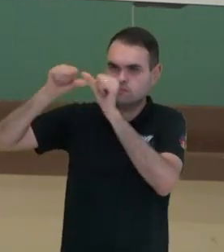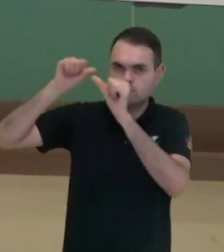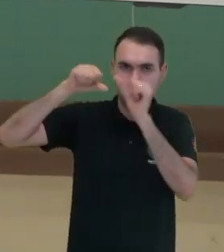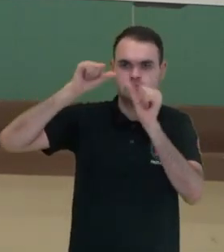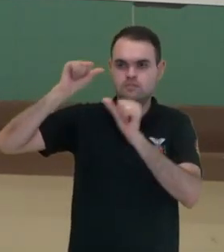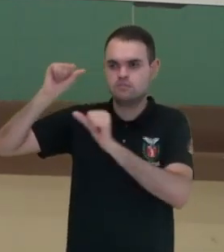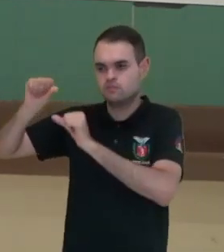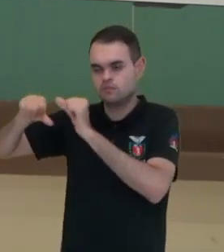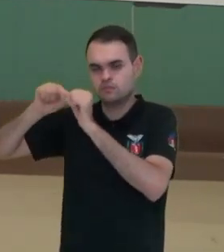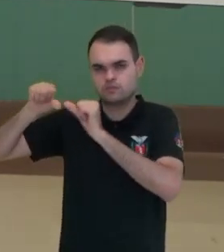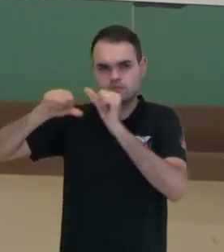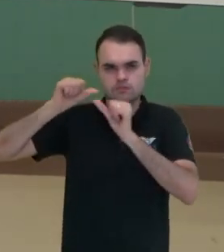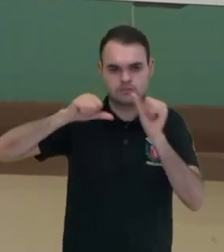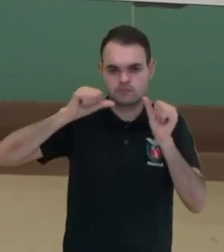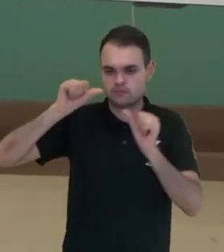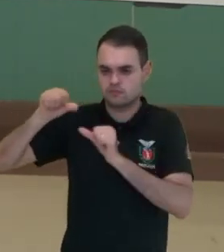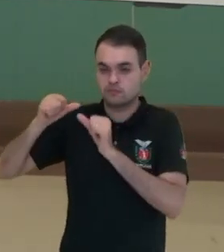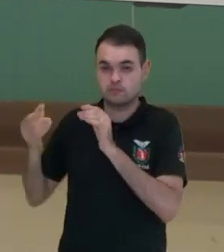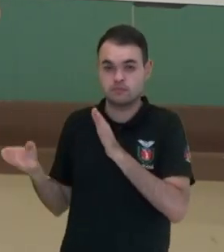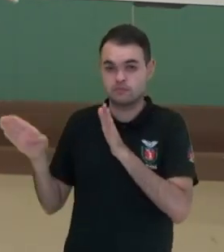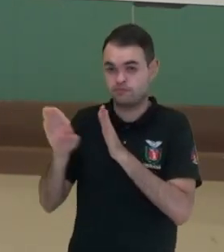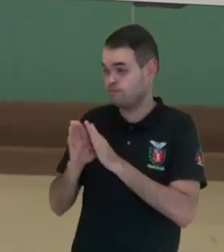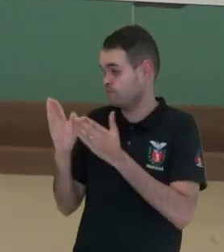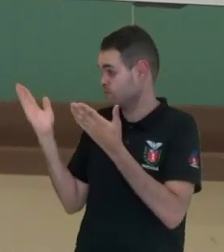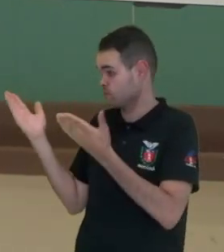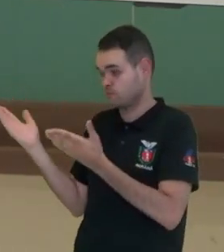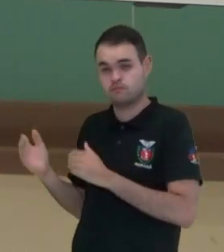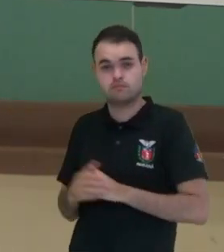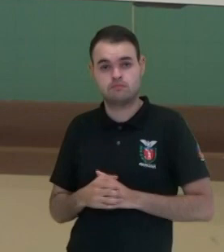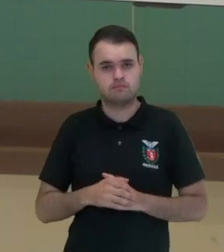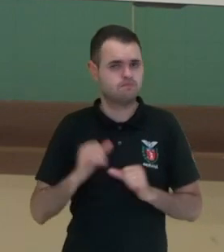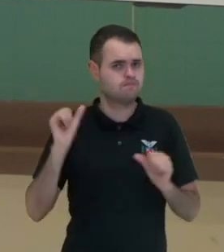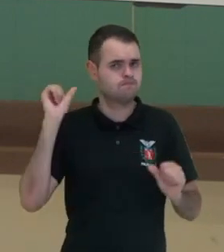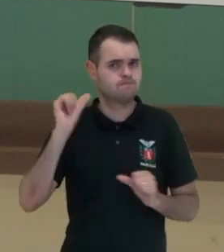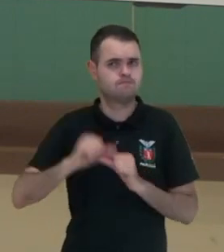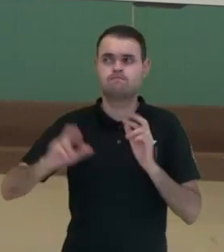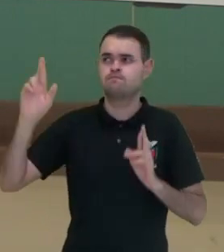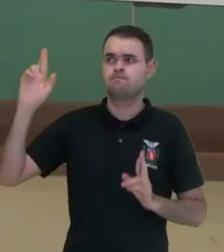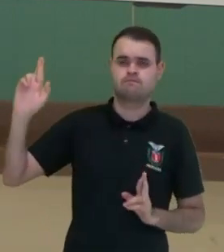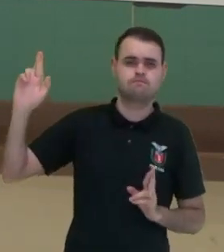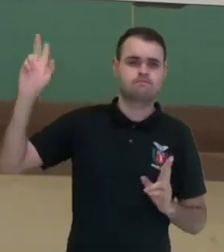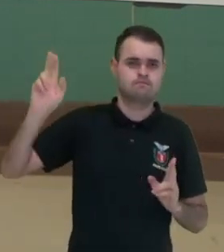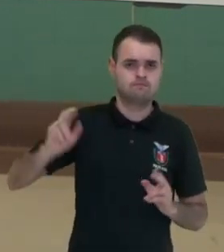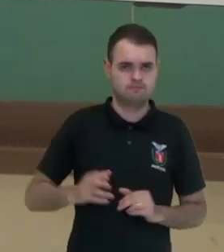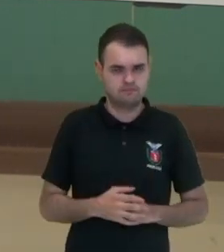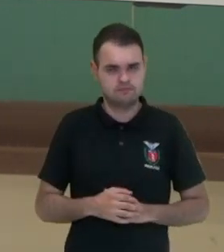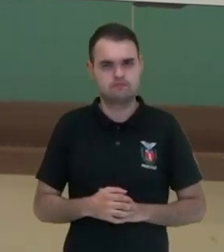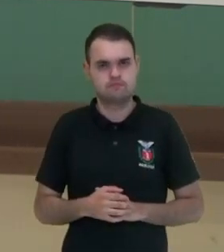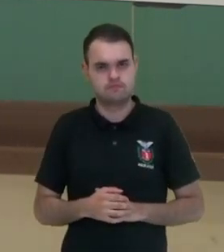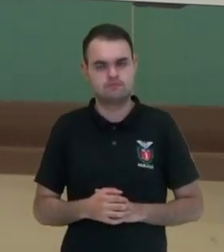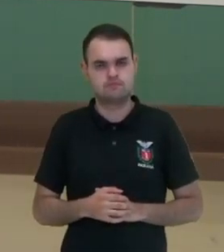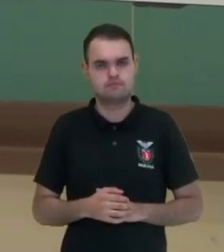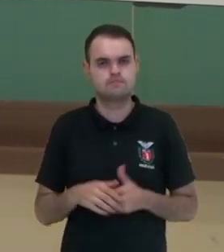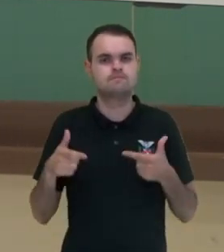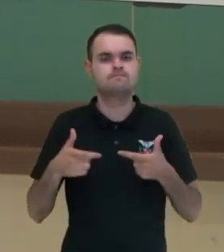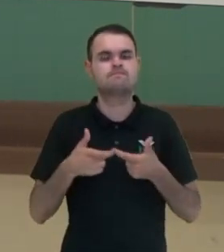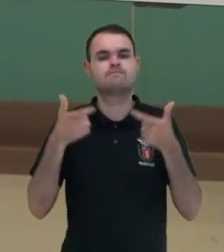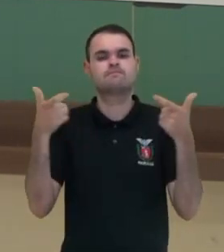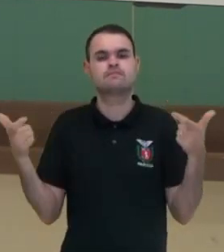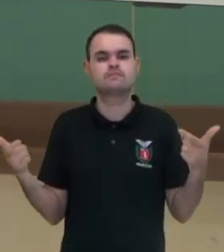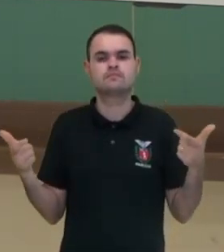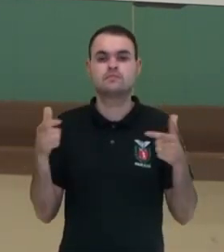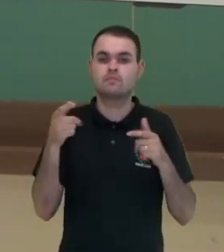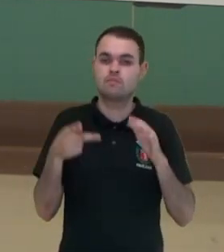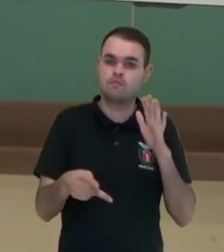do tempo, até chegar a um ponto em que esta paisagem apresenta a grande maioria de